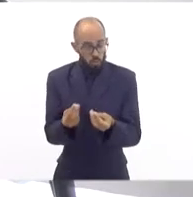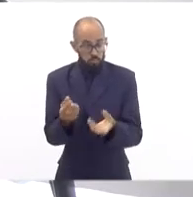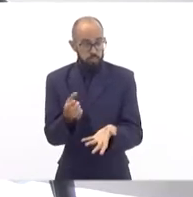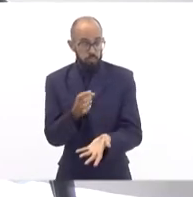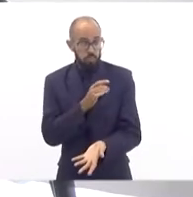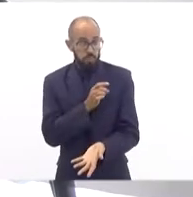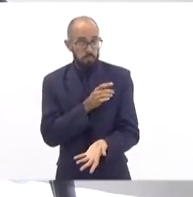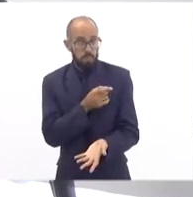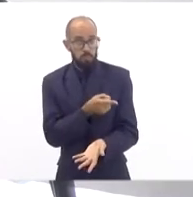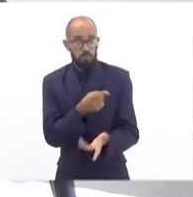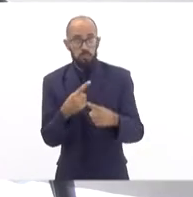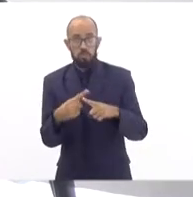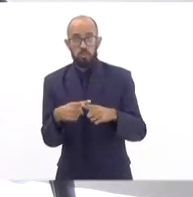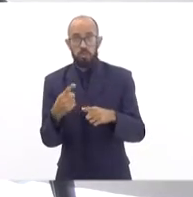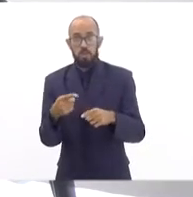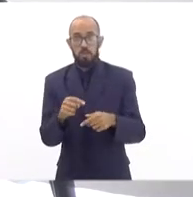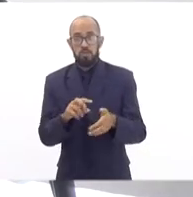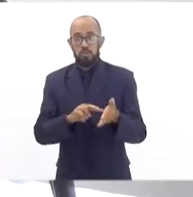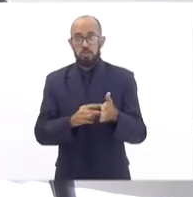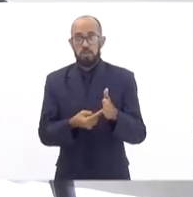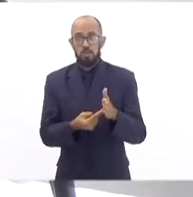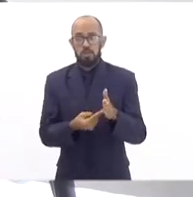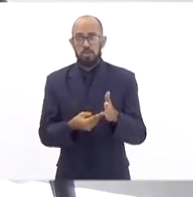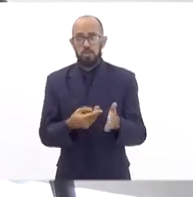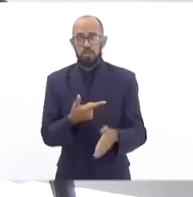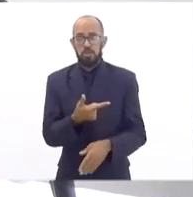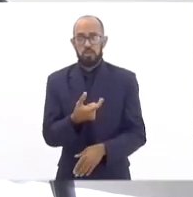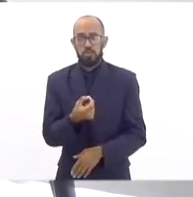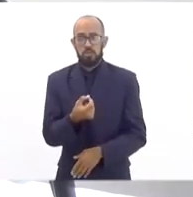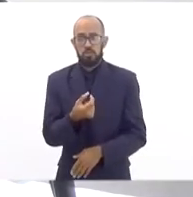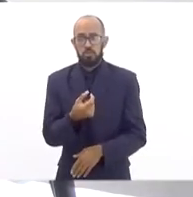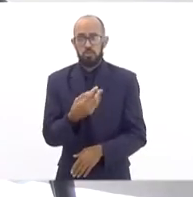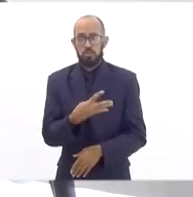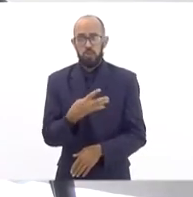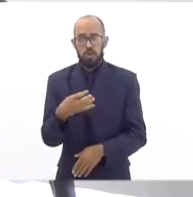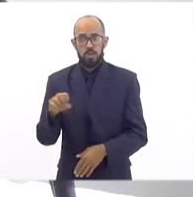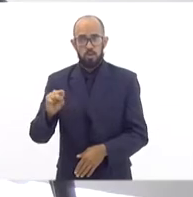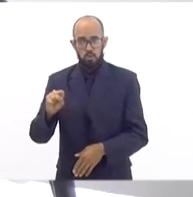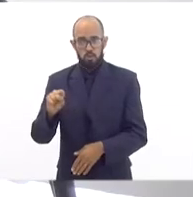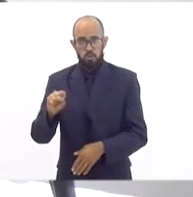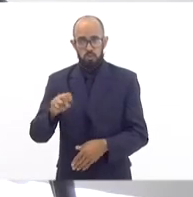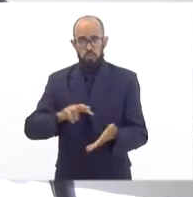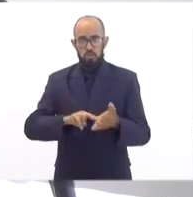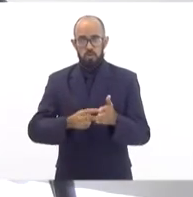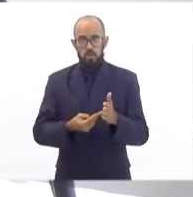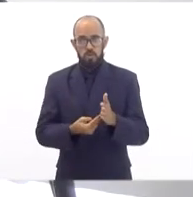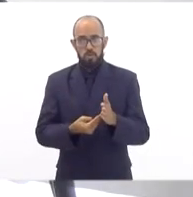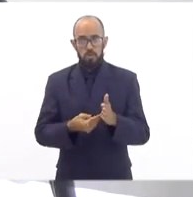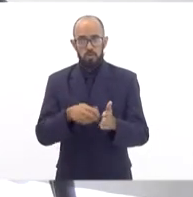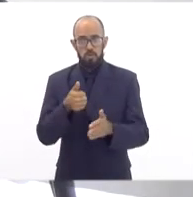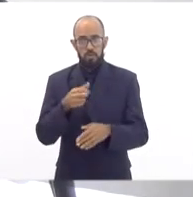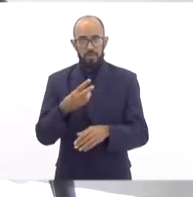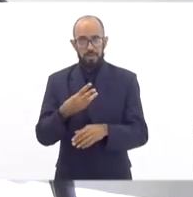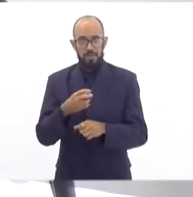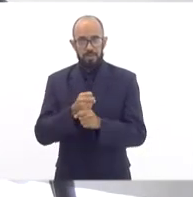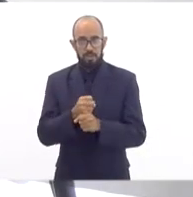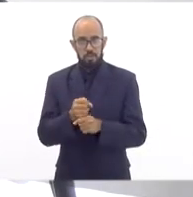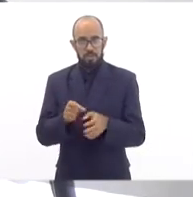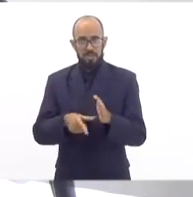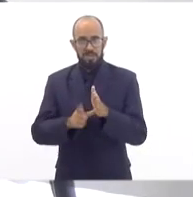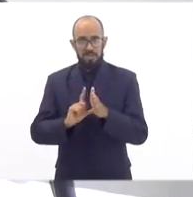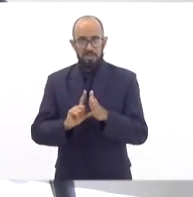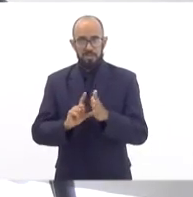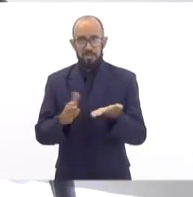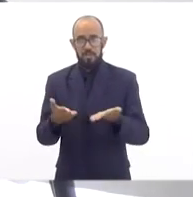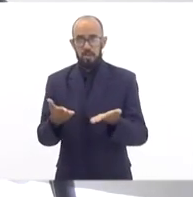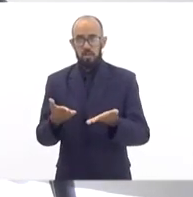concessão renovada até 2048, né? 2048. Pois é, renovação feita com 13 anos de antecedência, né? E